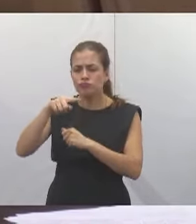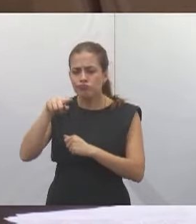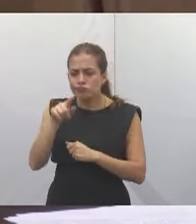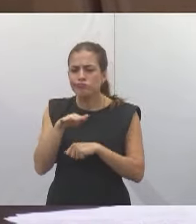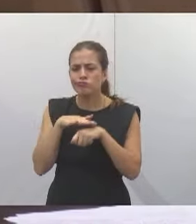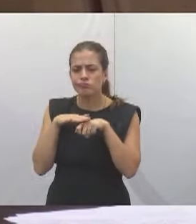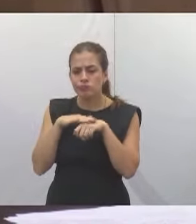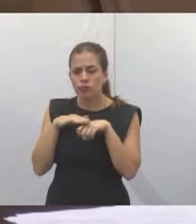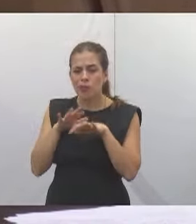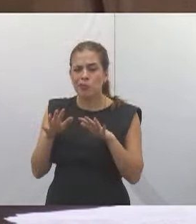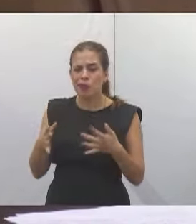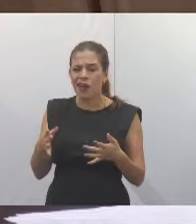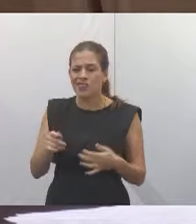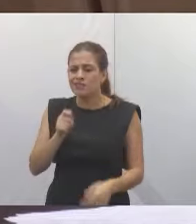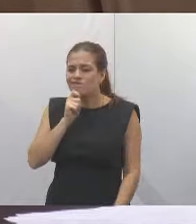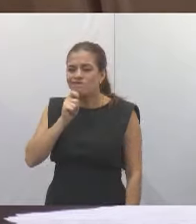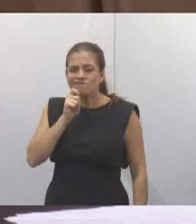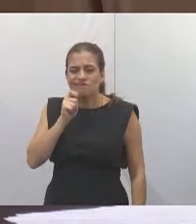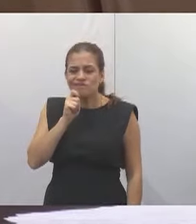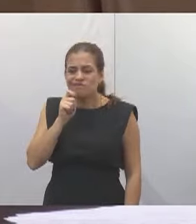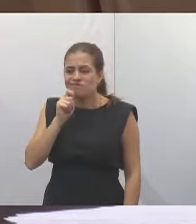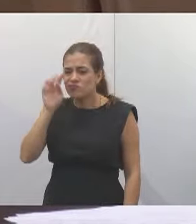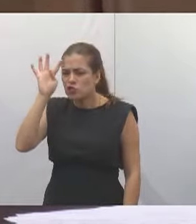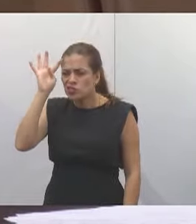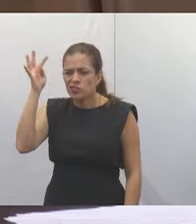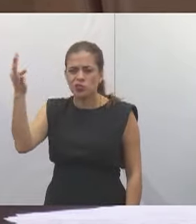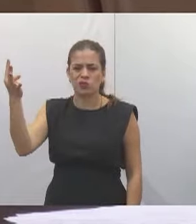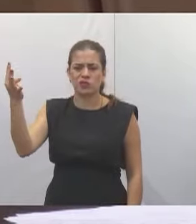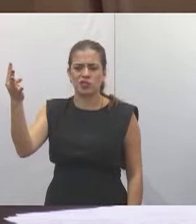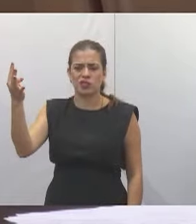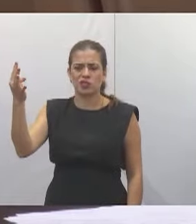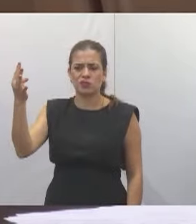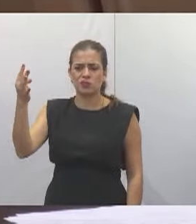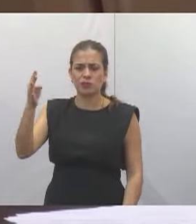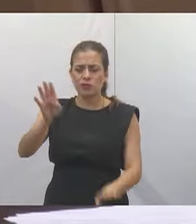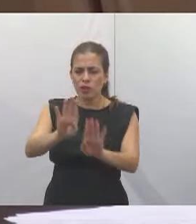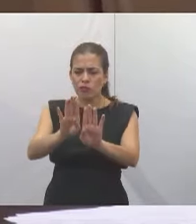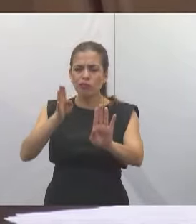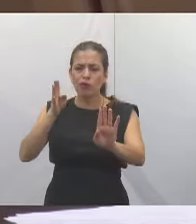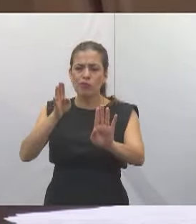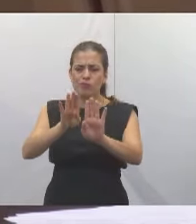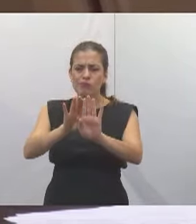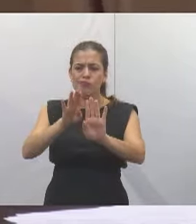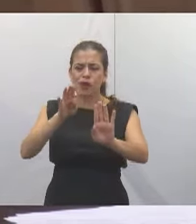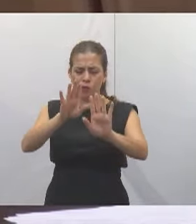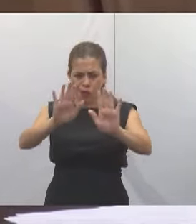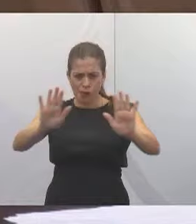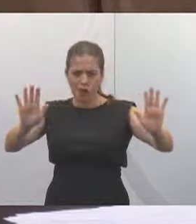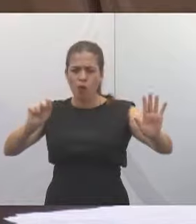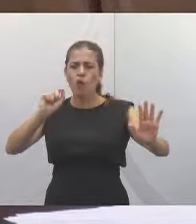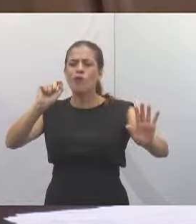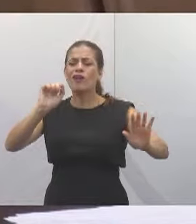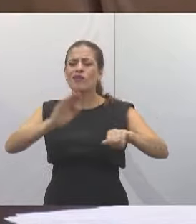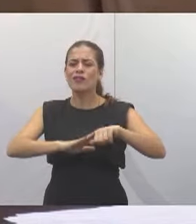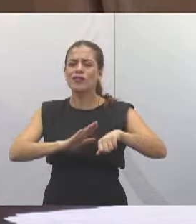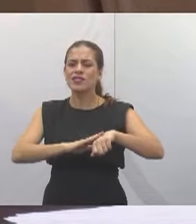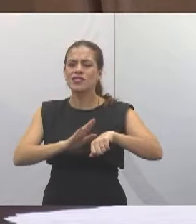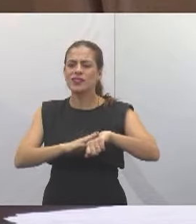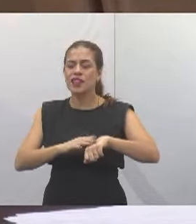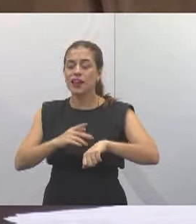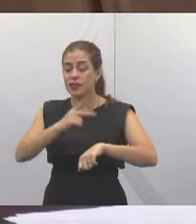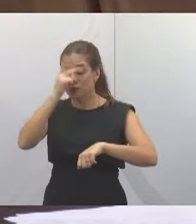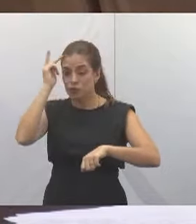ainda não se resolveu. Do tal portão, Águeda, o que que vai fazer com o tal portão? Porque você sabe que as pessoas são ansiosas. Lá abre 8 horas da